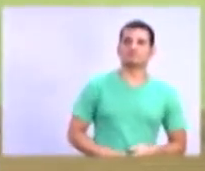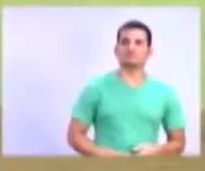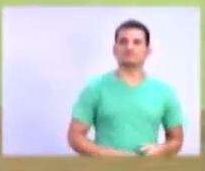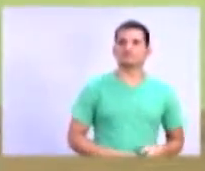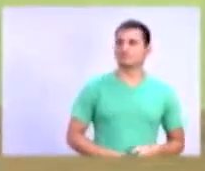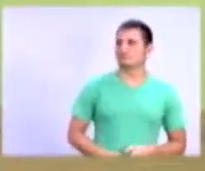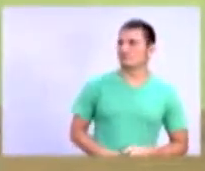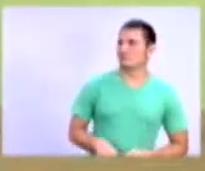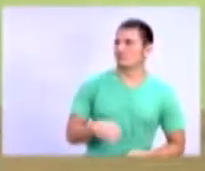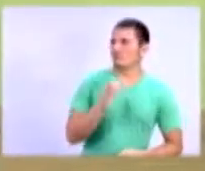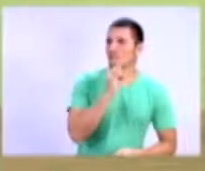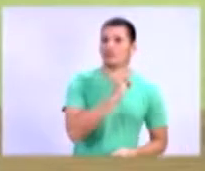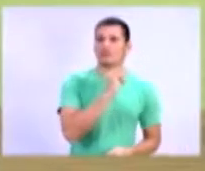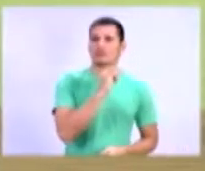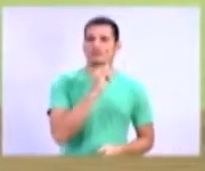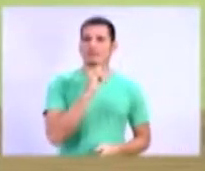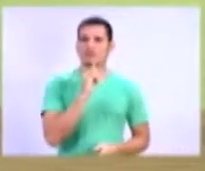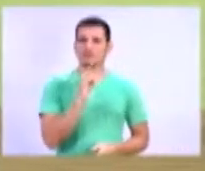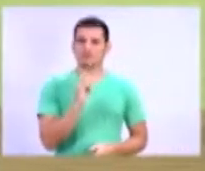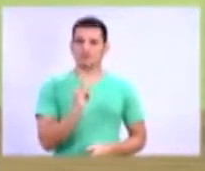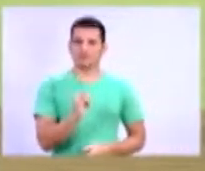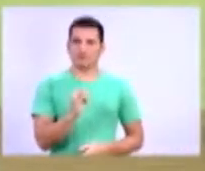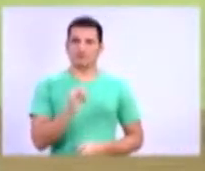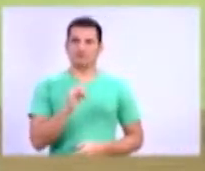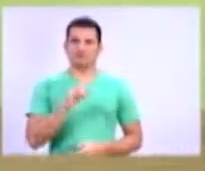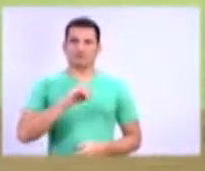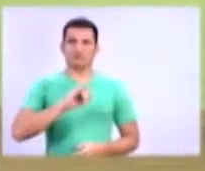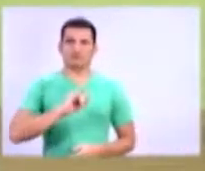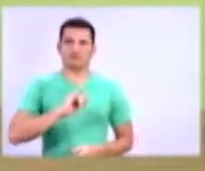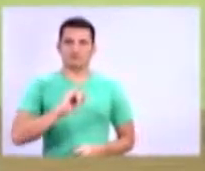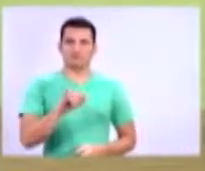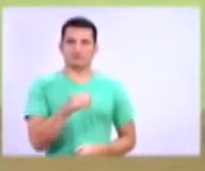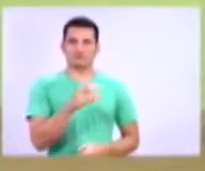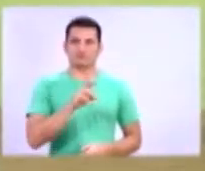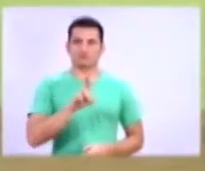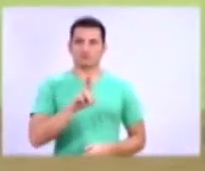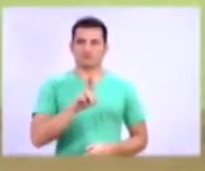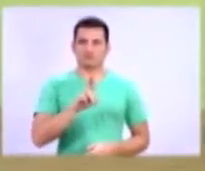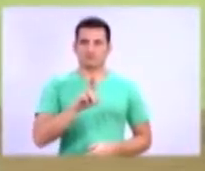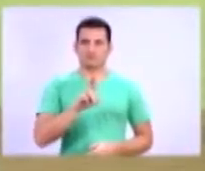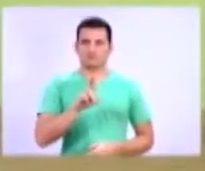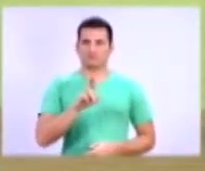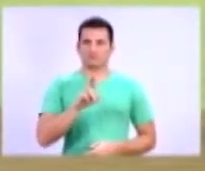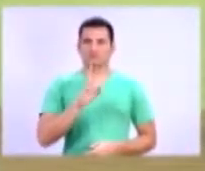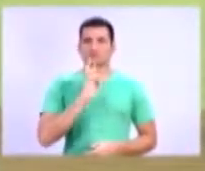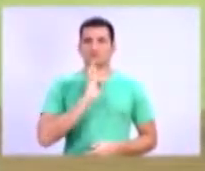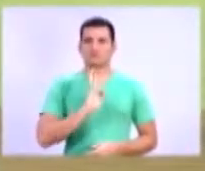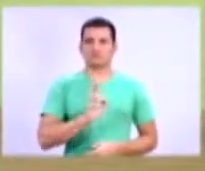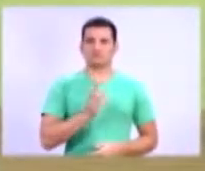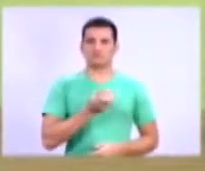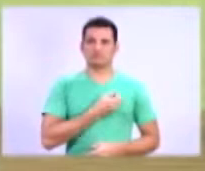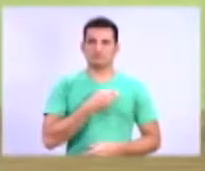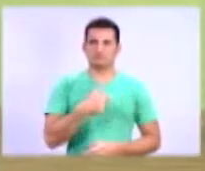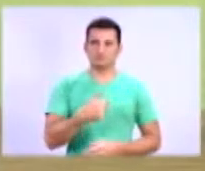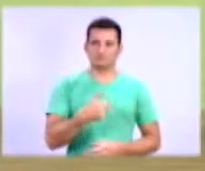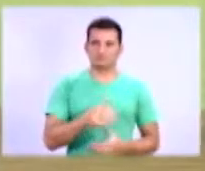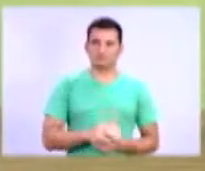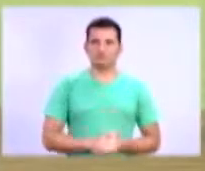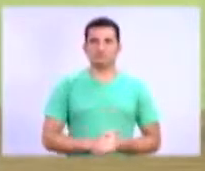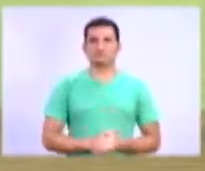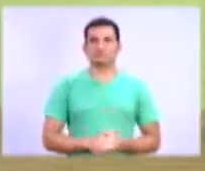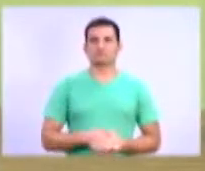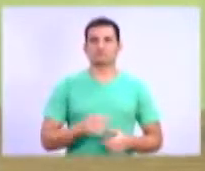a tutora, Mirla Lima de Jaru enviou a resposta da número 1, fazer o